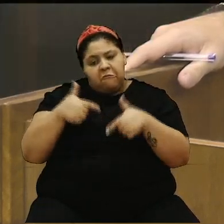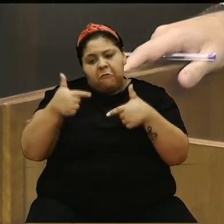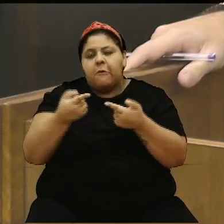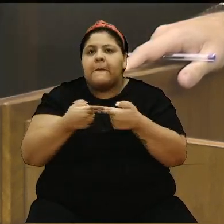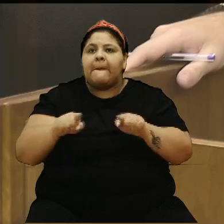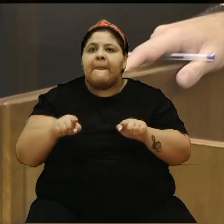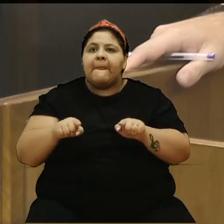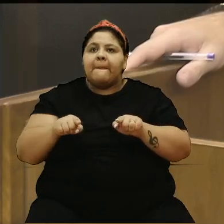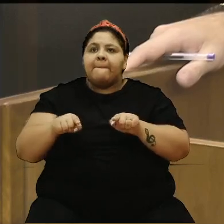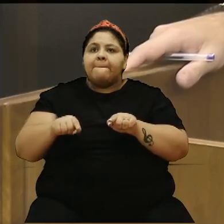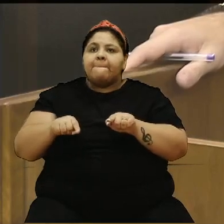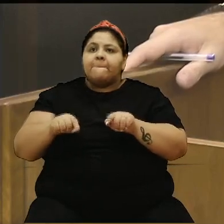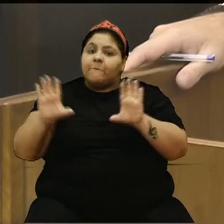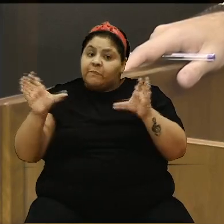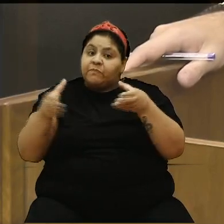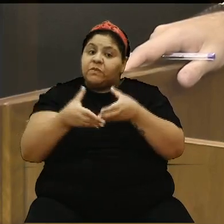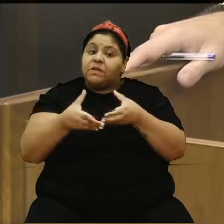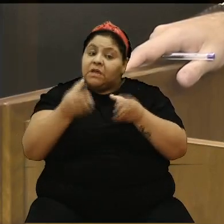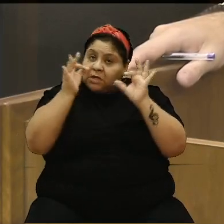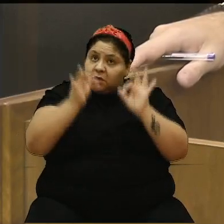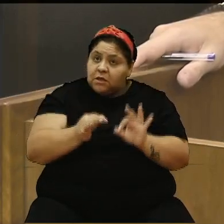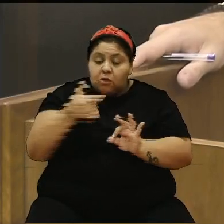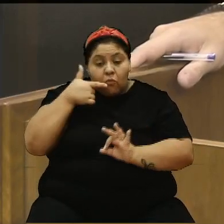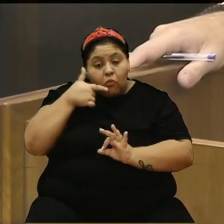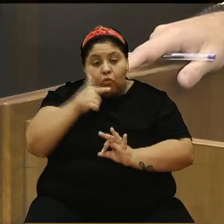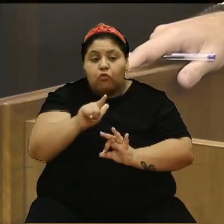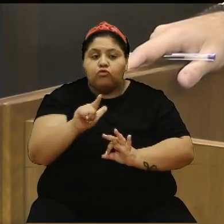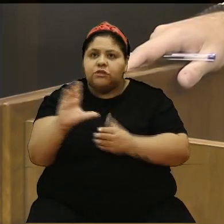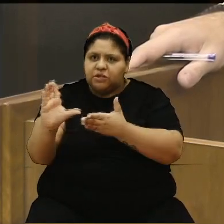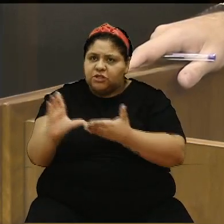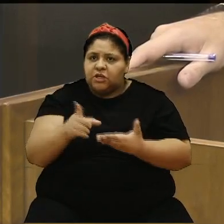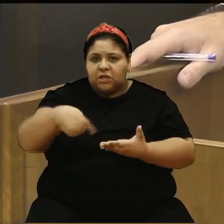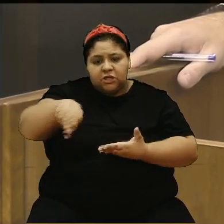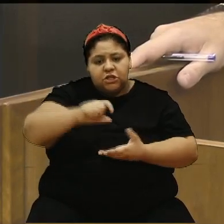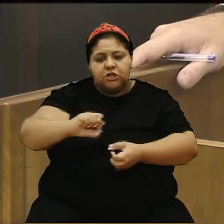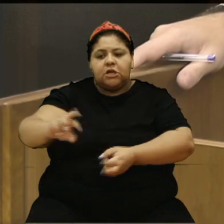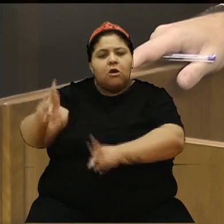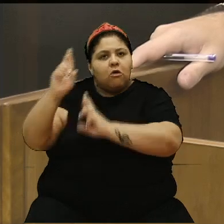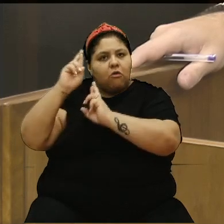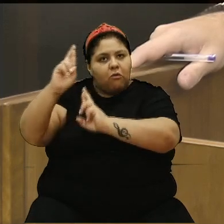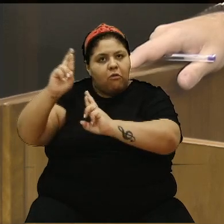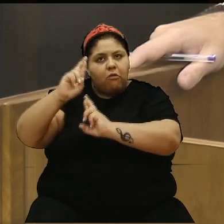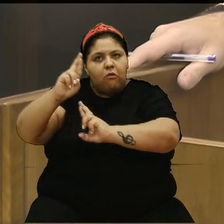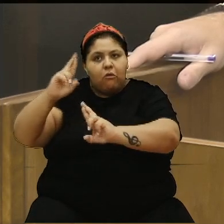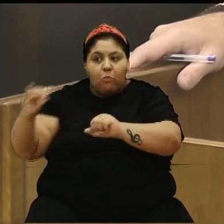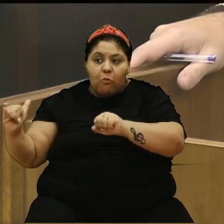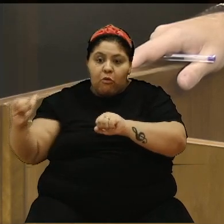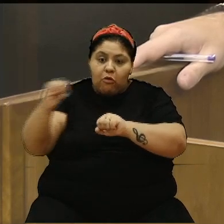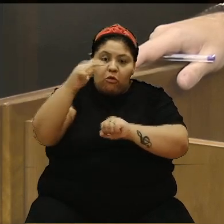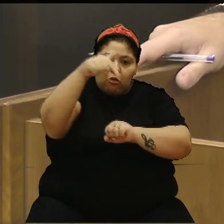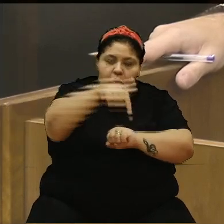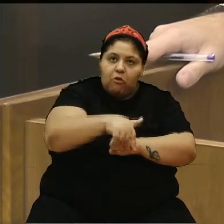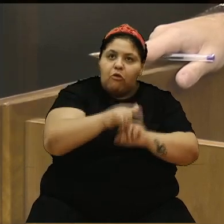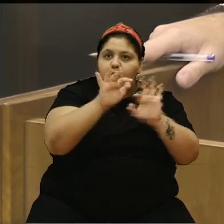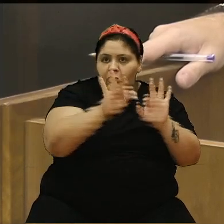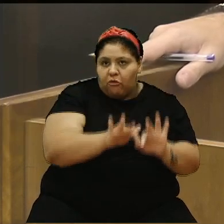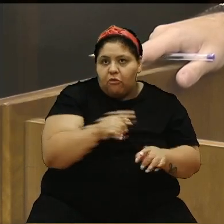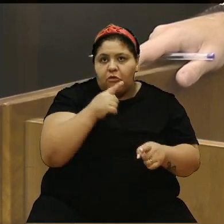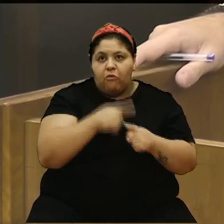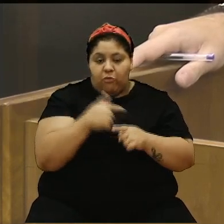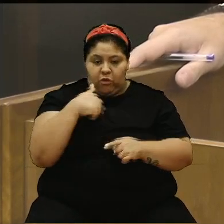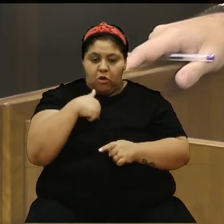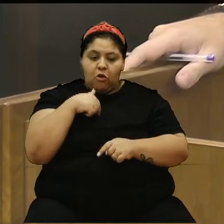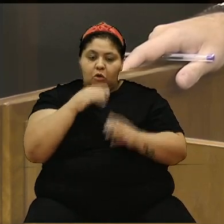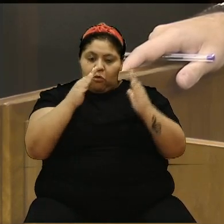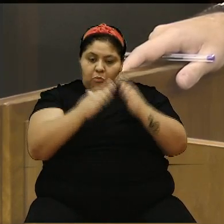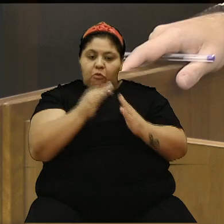que essa caravana eu torço para que dê certo, né, que consigam dinheiro. A gente está aqui torcendo para o avião chegar no destino final, porque eu moro em Caxias, eu